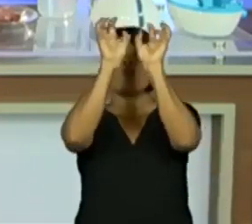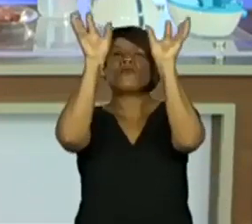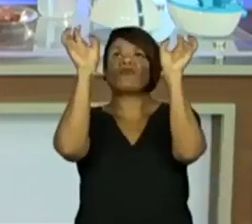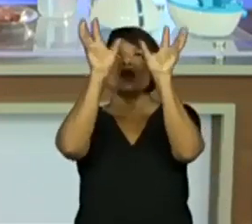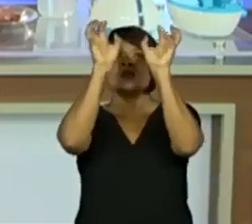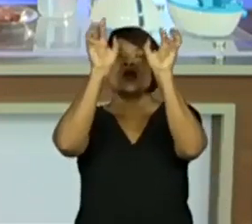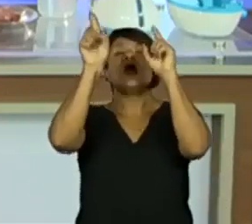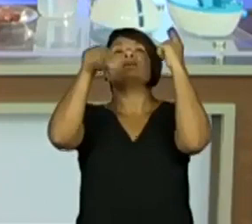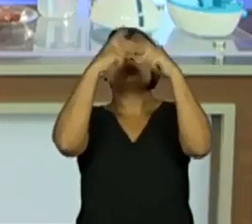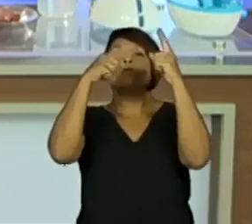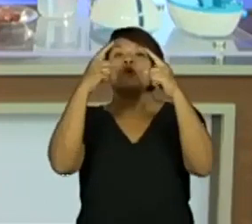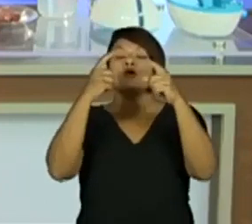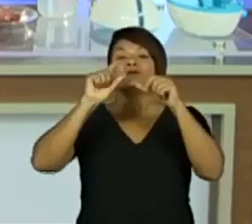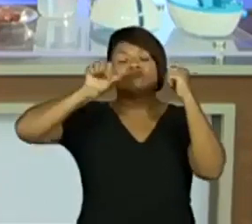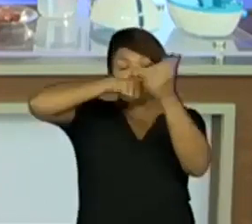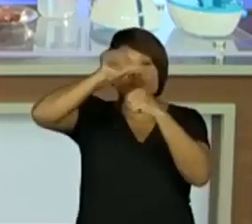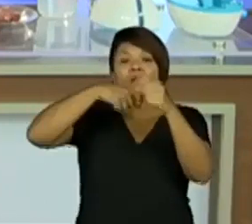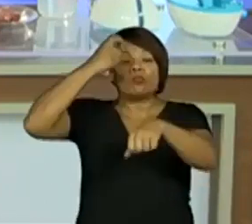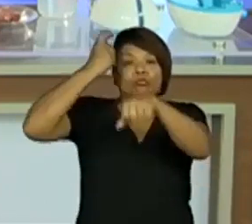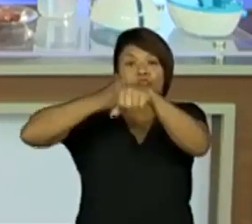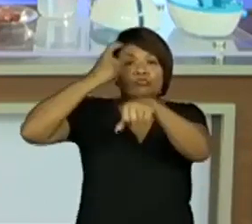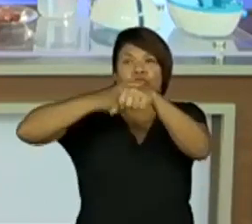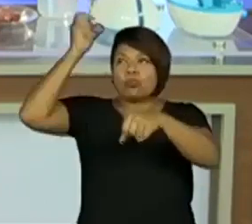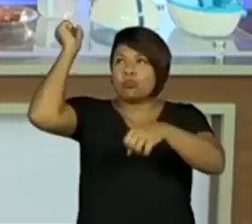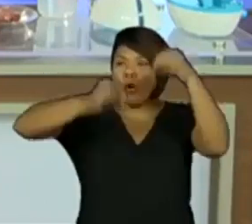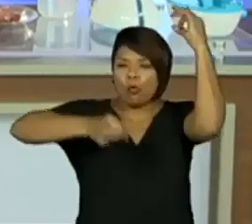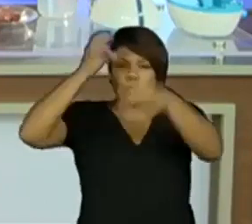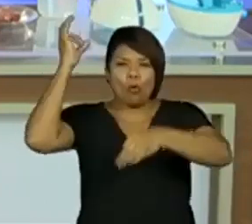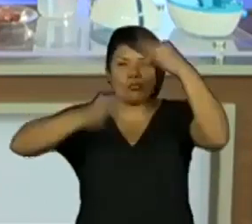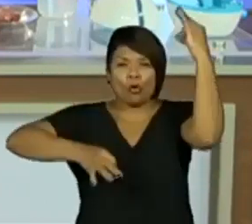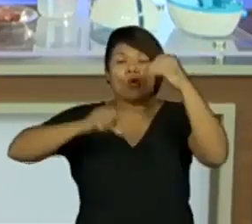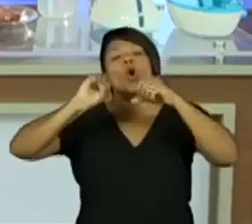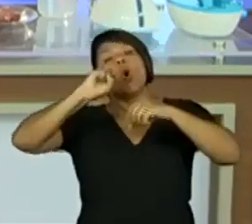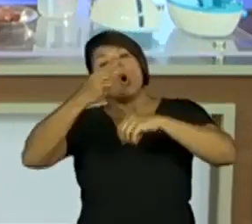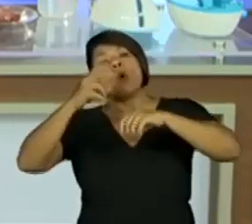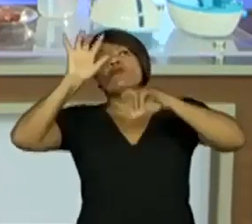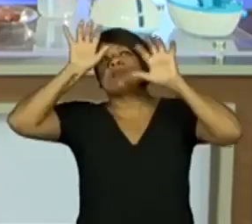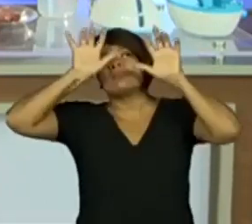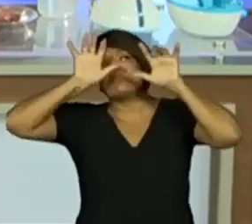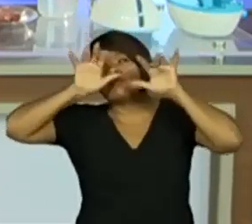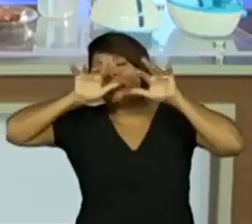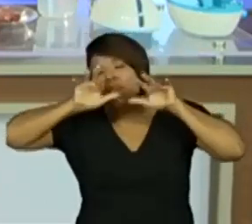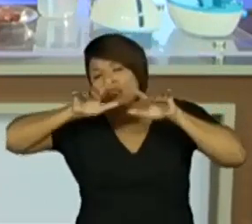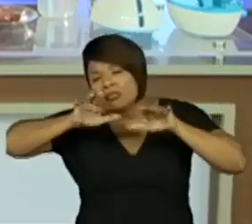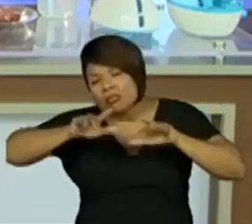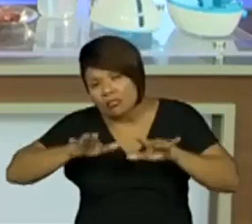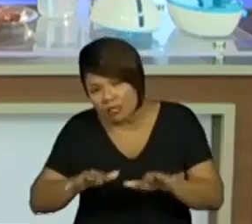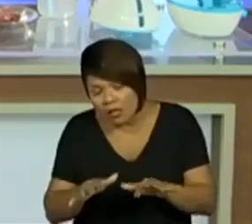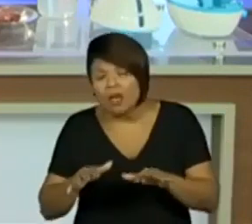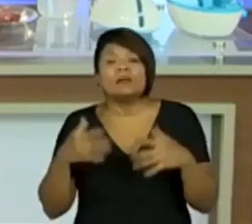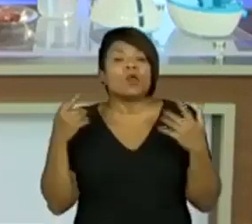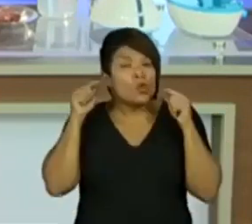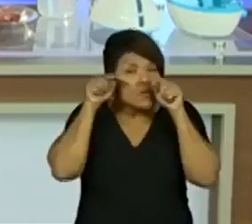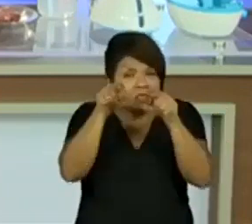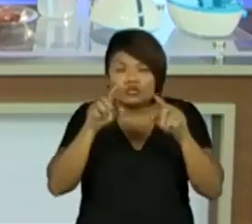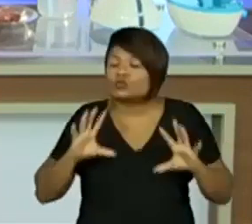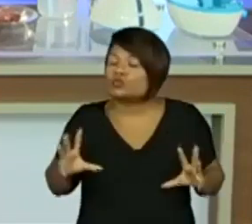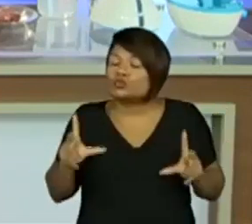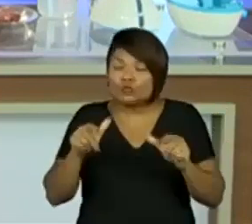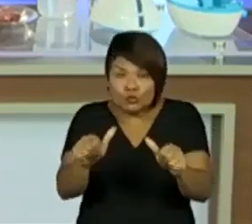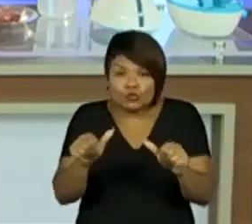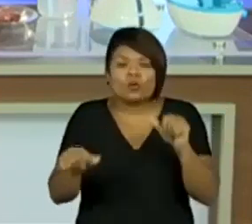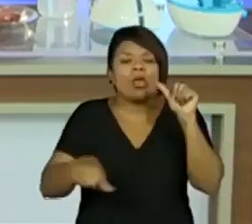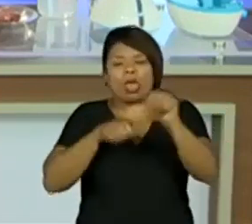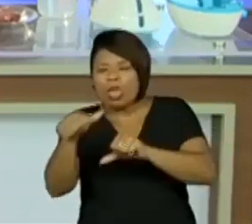em granizo. E essas transformações são todas reversíveis. Então eu quero que vocês acompanhem